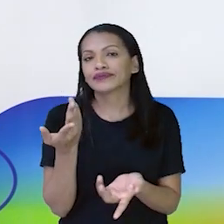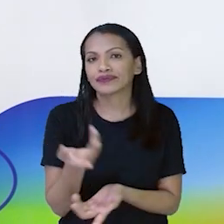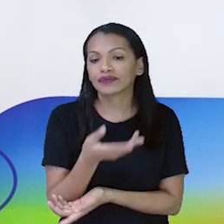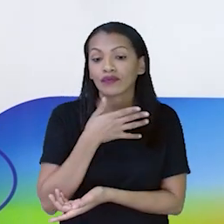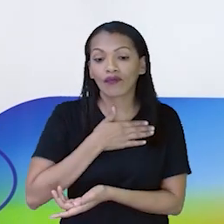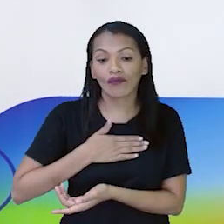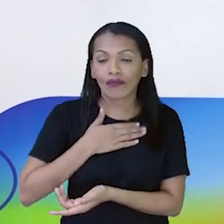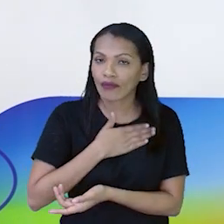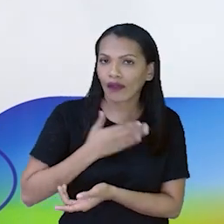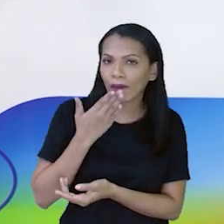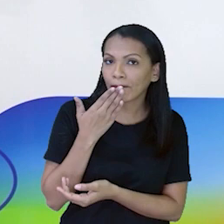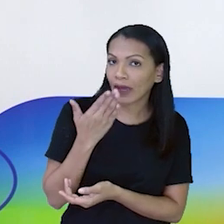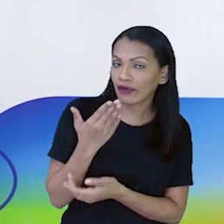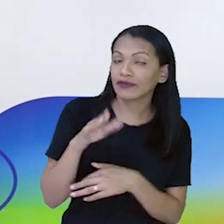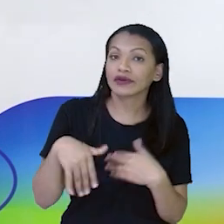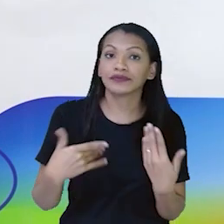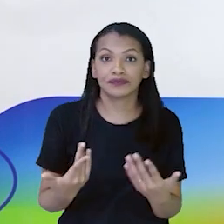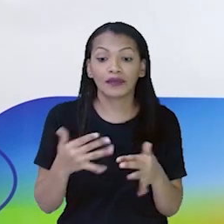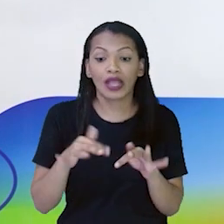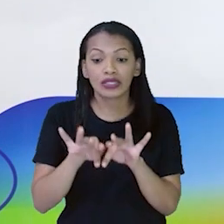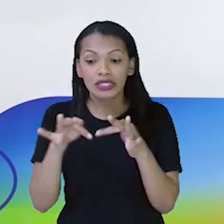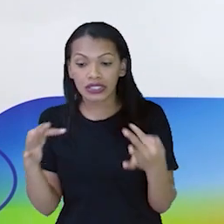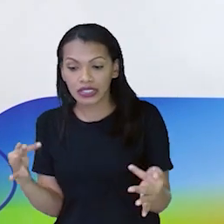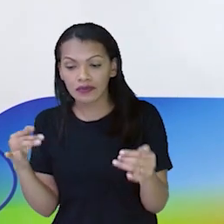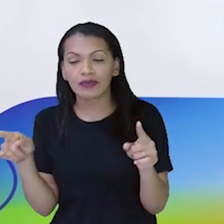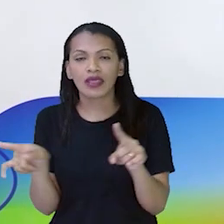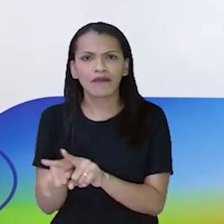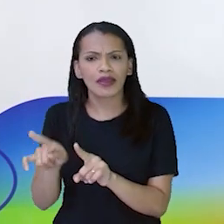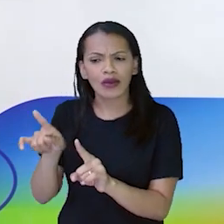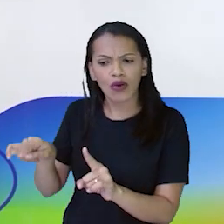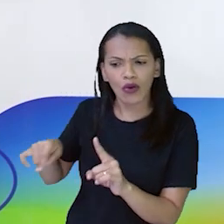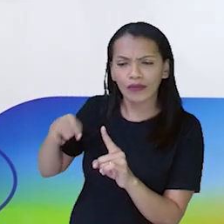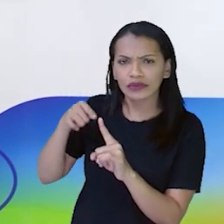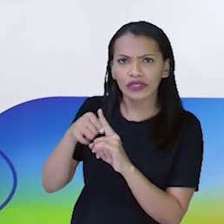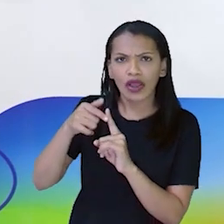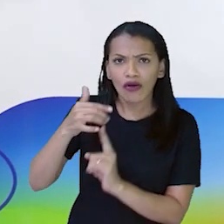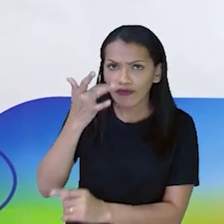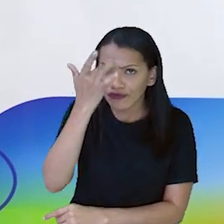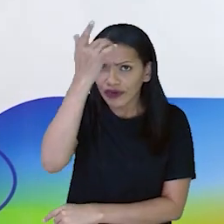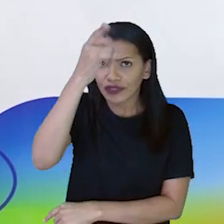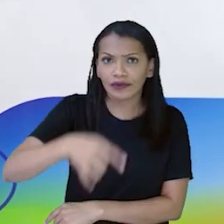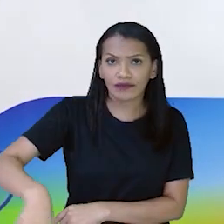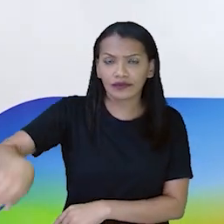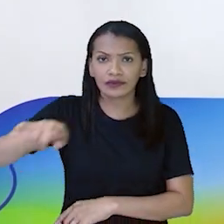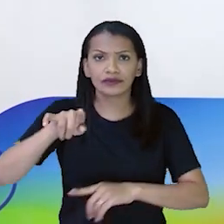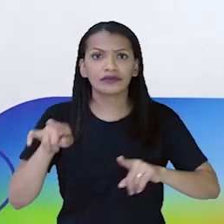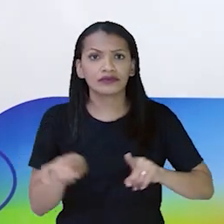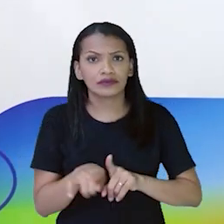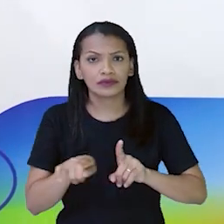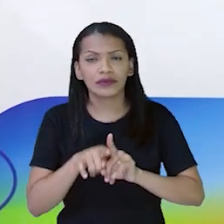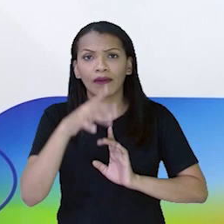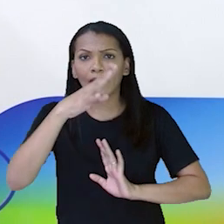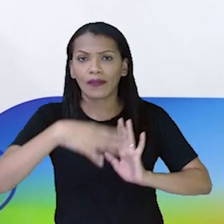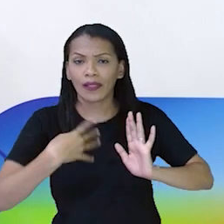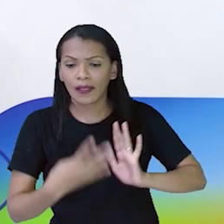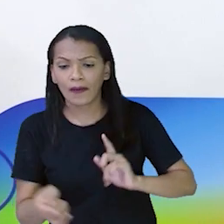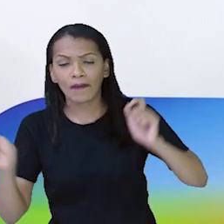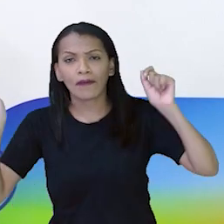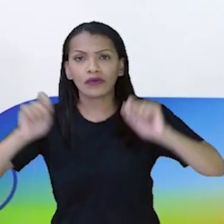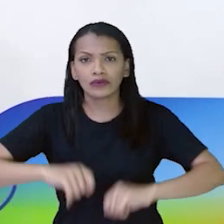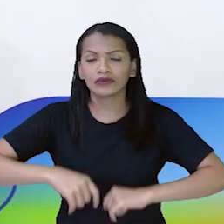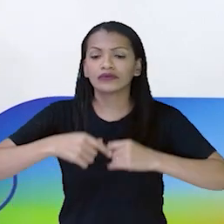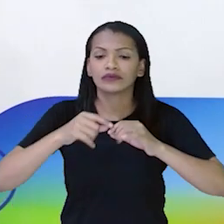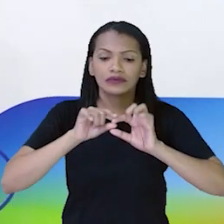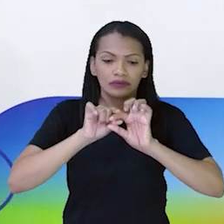os dados de maneira simples e objetiva. Aí já facilita para vocês também, né? E a tabela, olha, possui